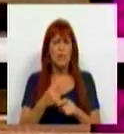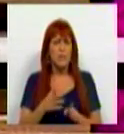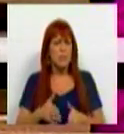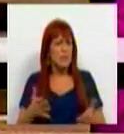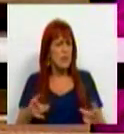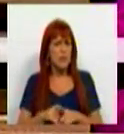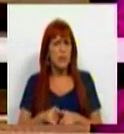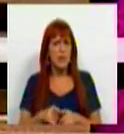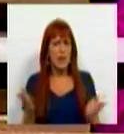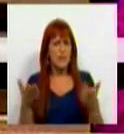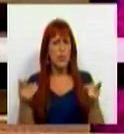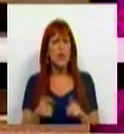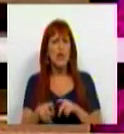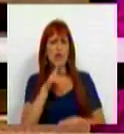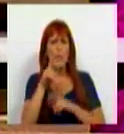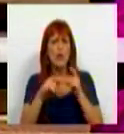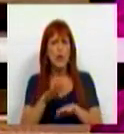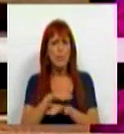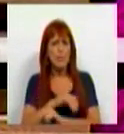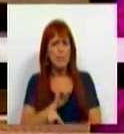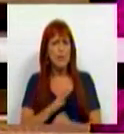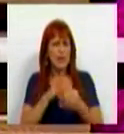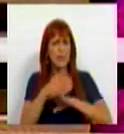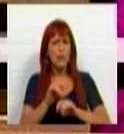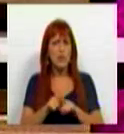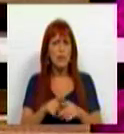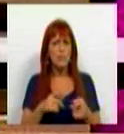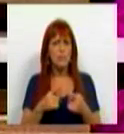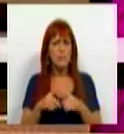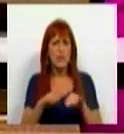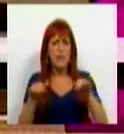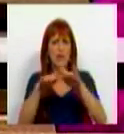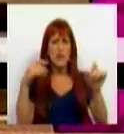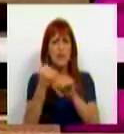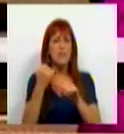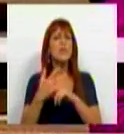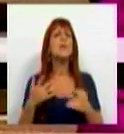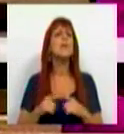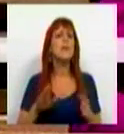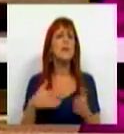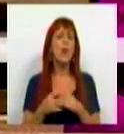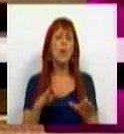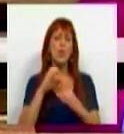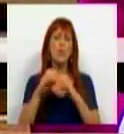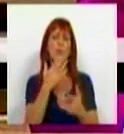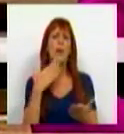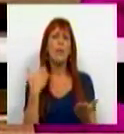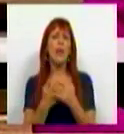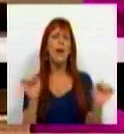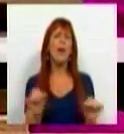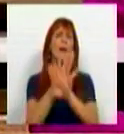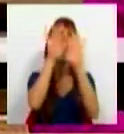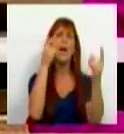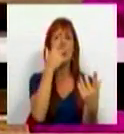desnecessárias, agilizando as respostas da administração através da fixação de níveis de serviço, tornando a comunicação mais clara